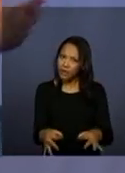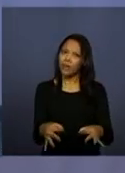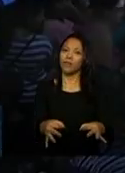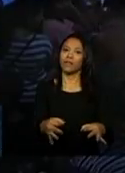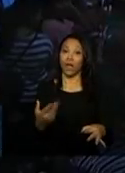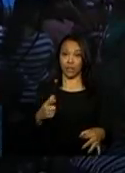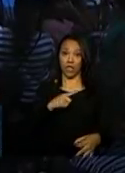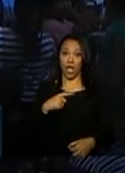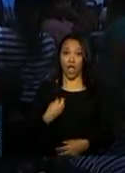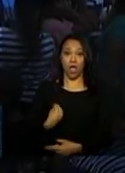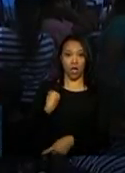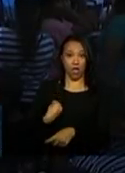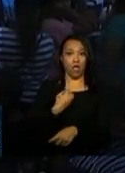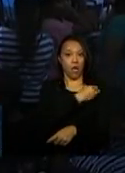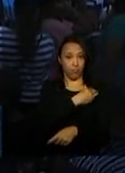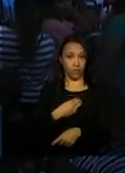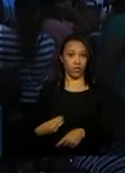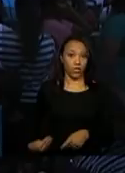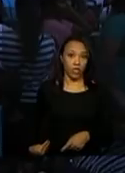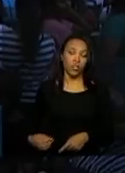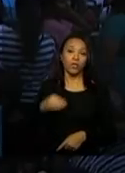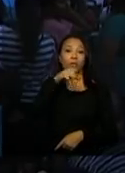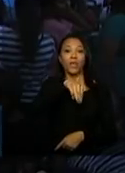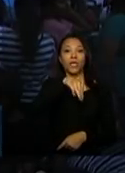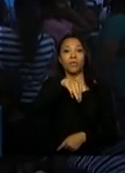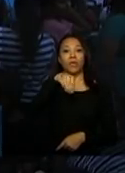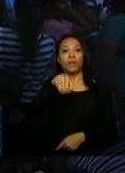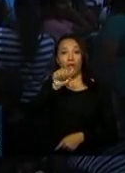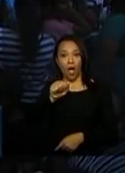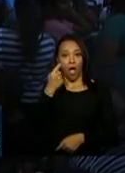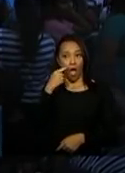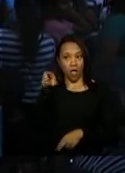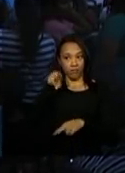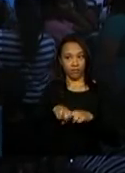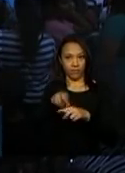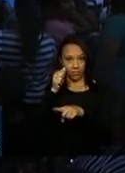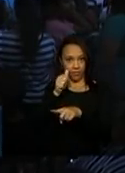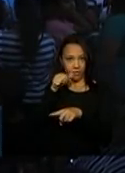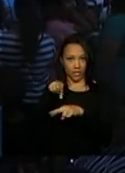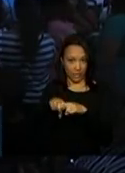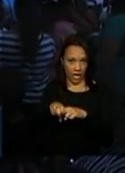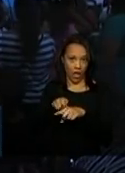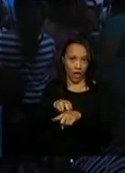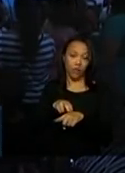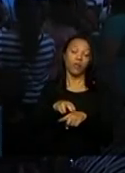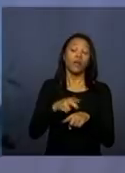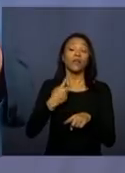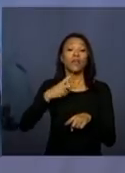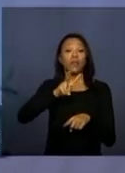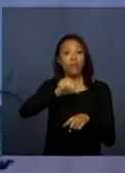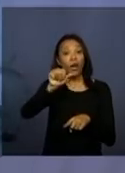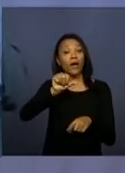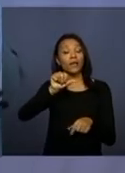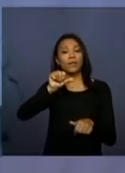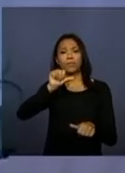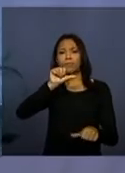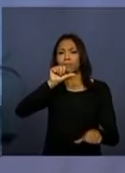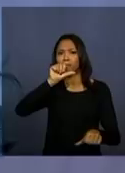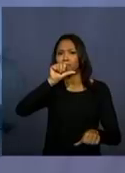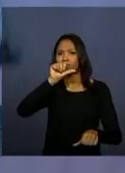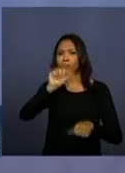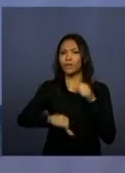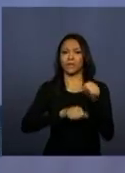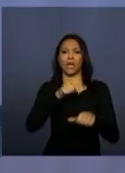está a ministra do Meio Ambiente, lá naquela ponta, que vai transformar esse